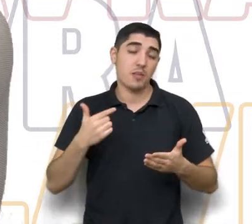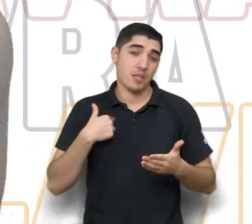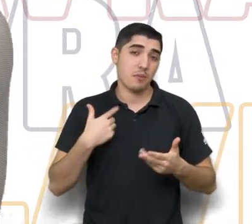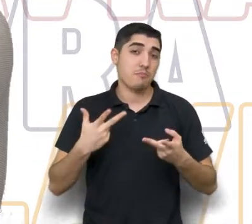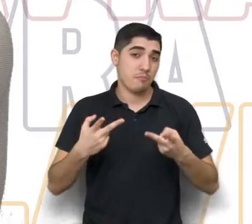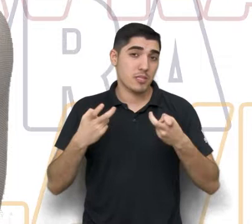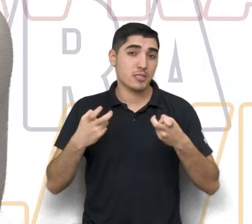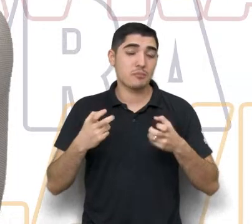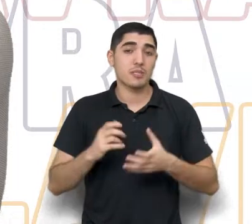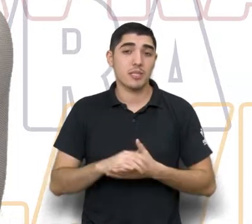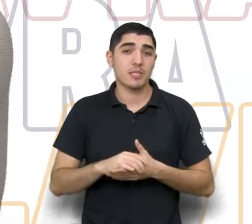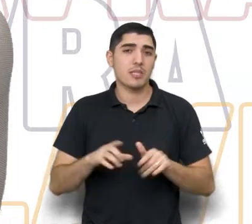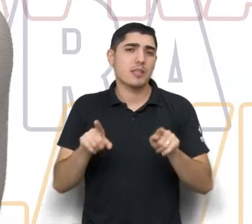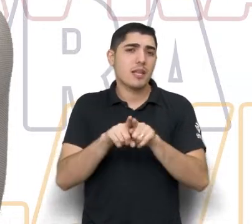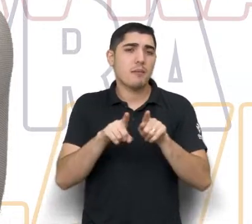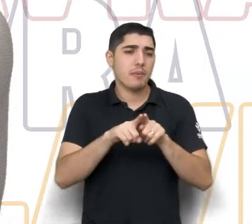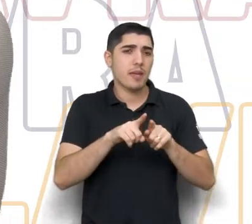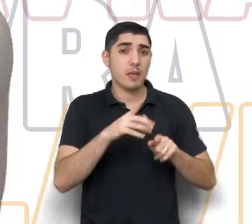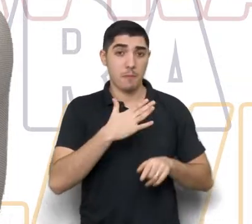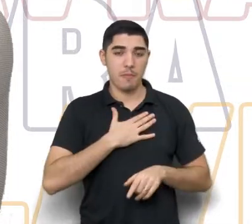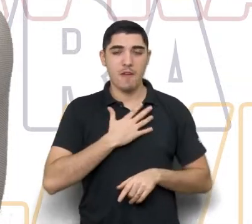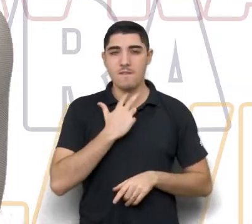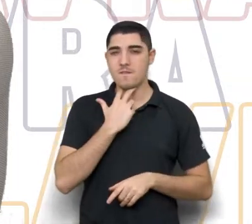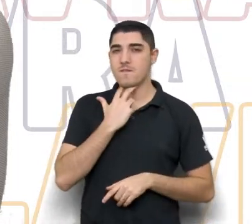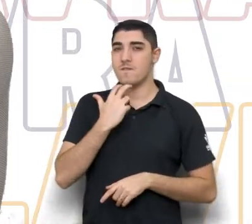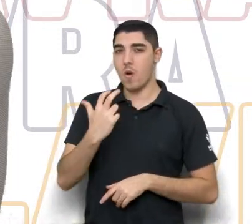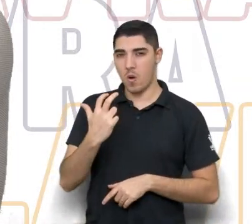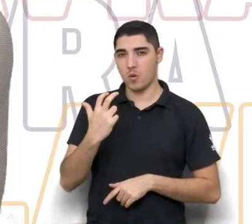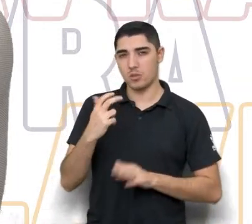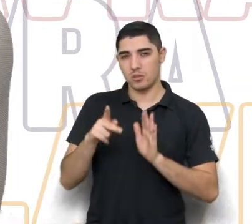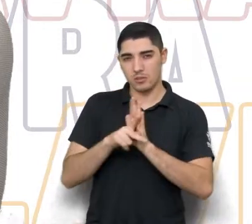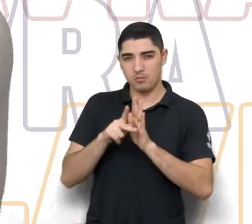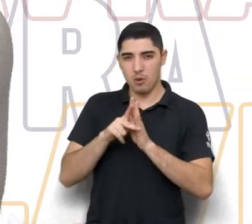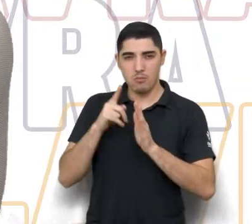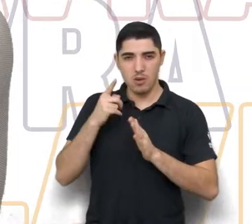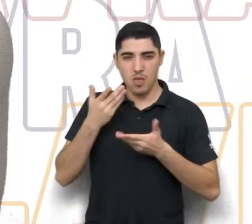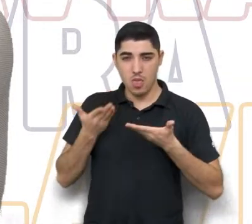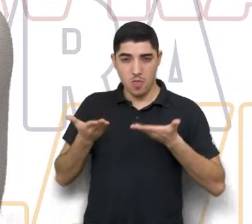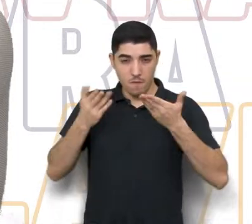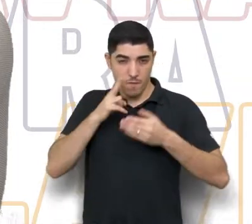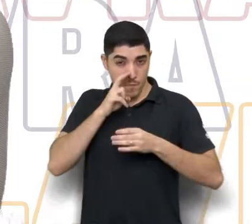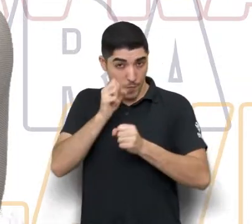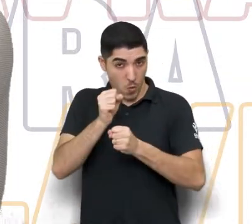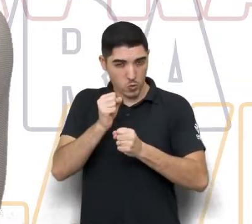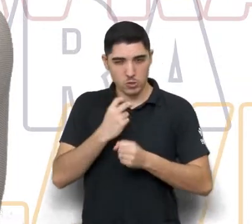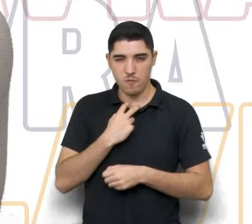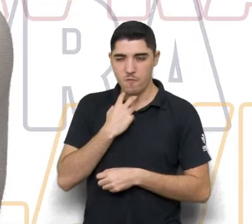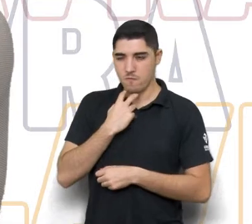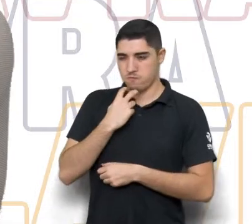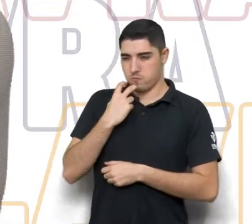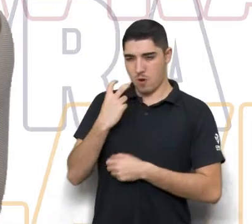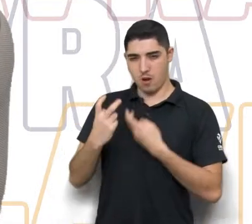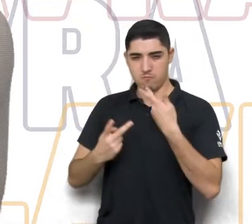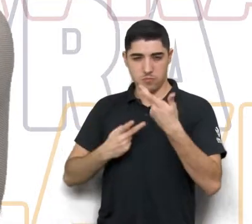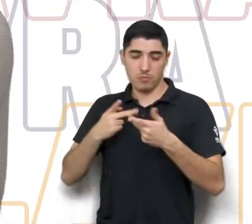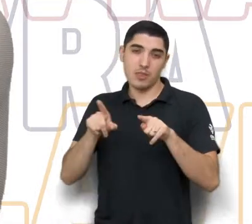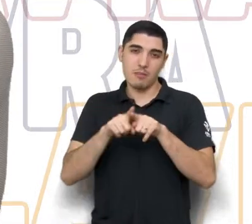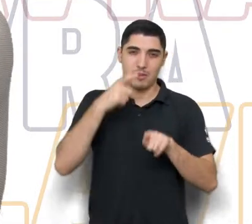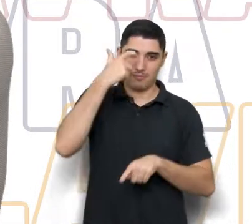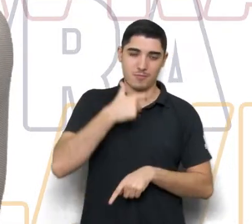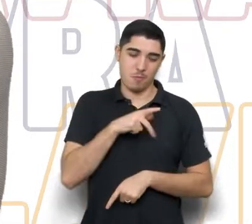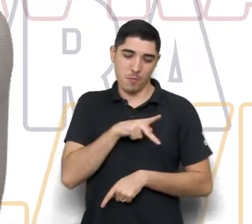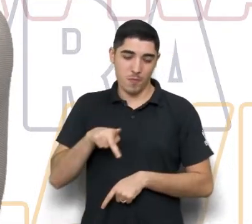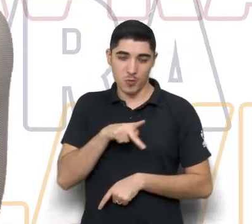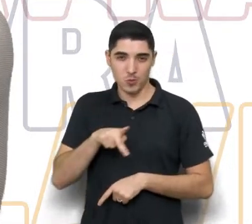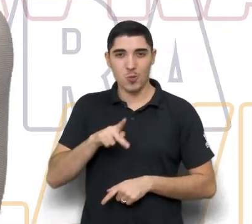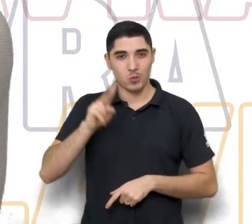E comecei a perceber até pelo timbre da minha voz, né? Porque eu tenho uma voz altissonante, né? Uma voz impositiva, até porque eu também sou